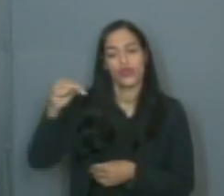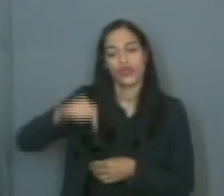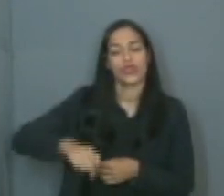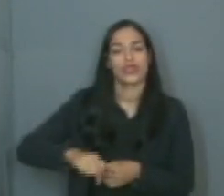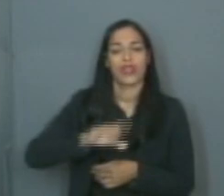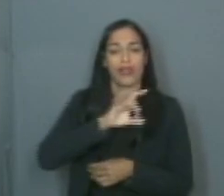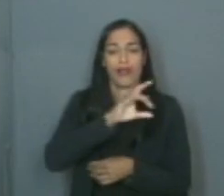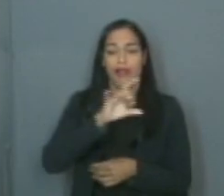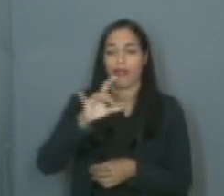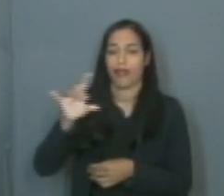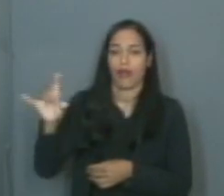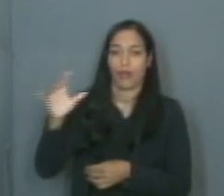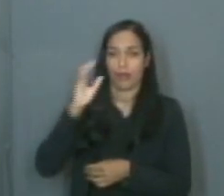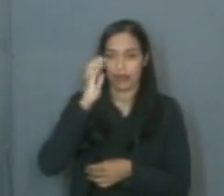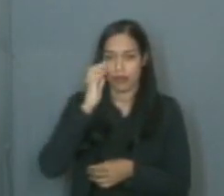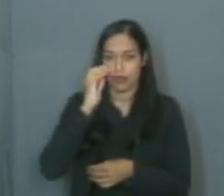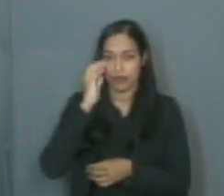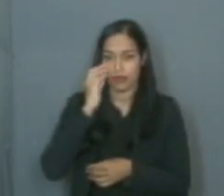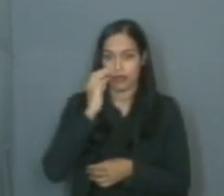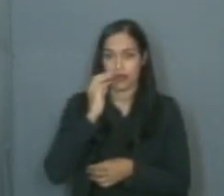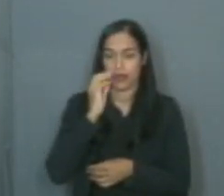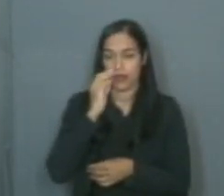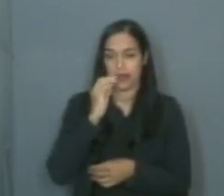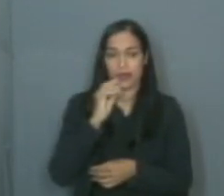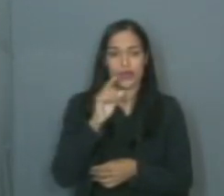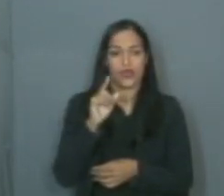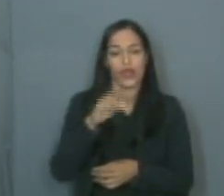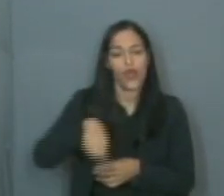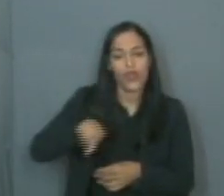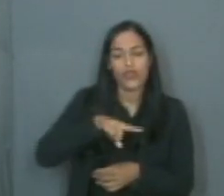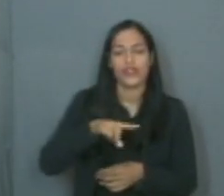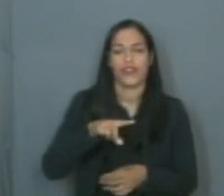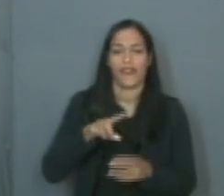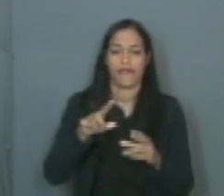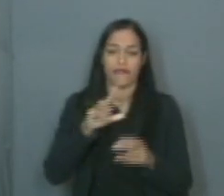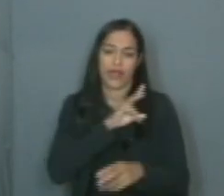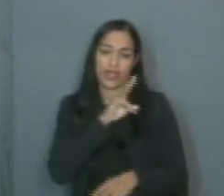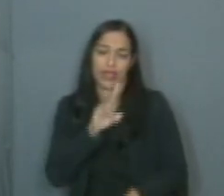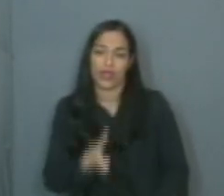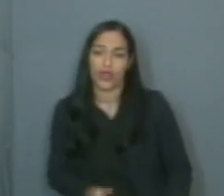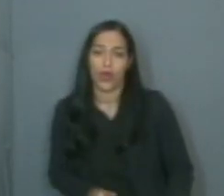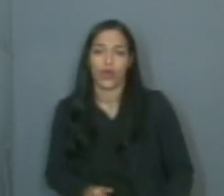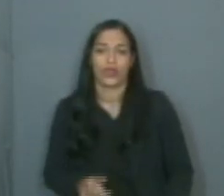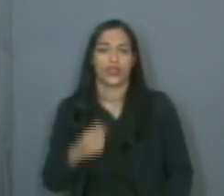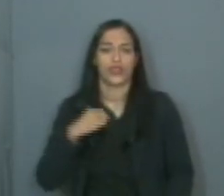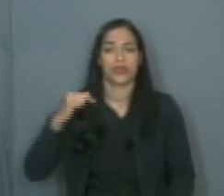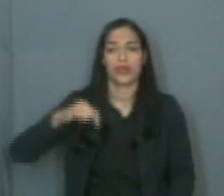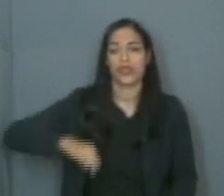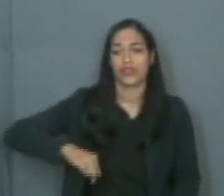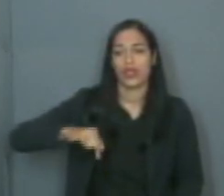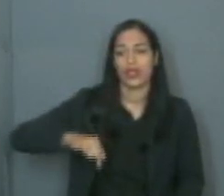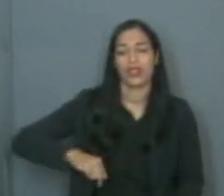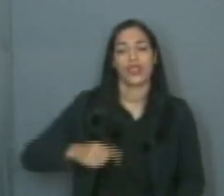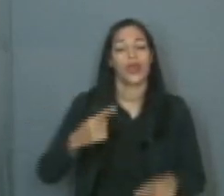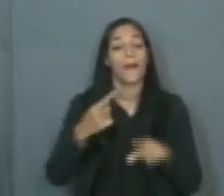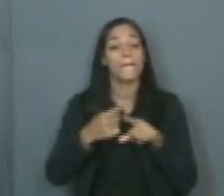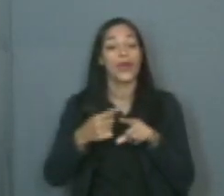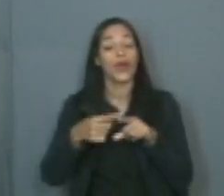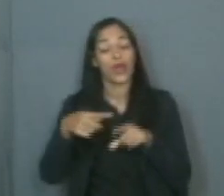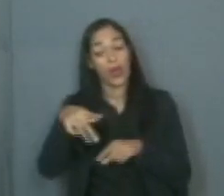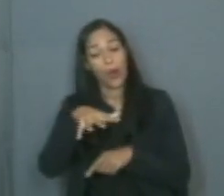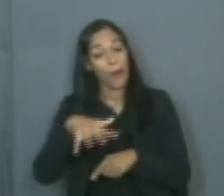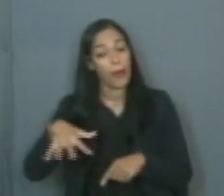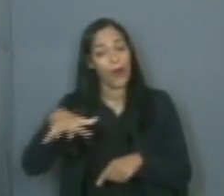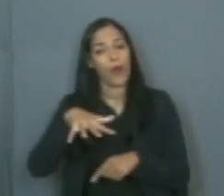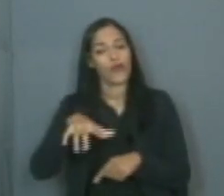a cada um de nós. O que foi que trouxe os vereadores e as vereadoras para estarem aqui? Porque o povo